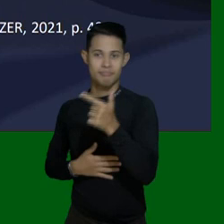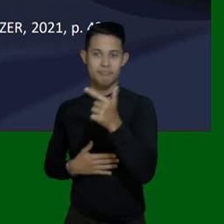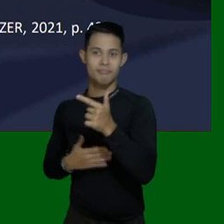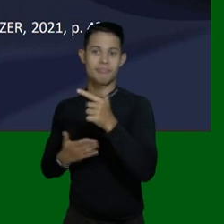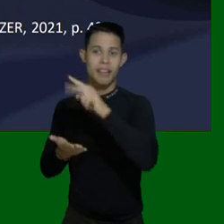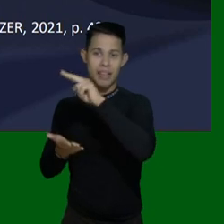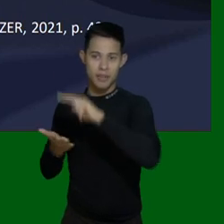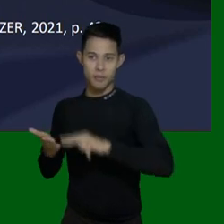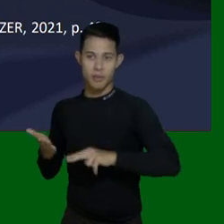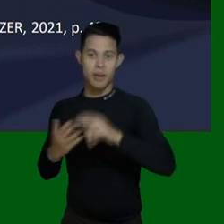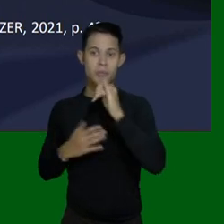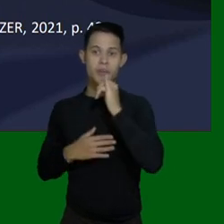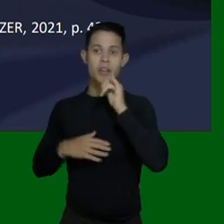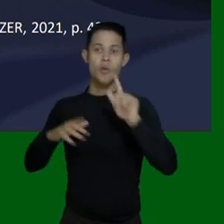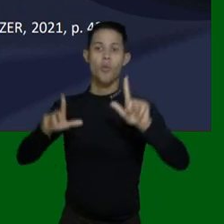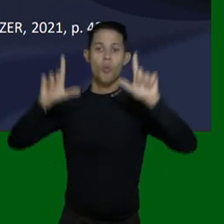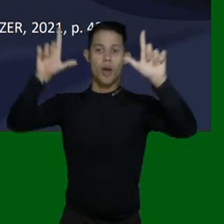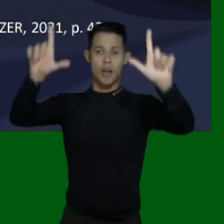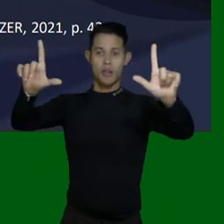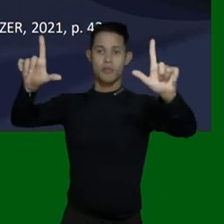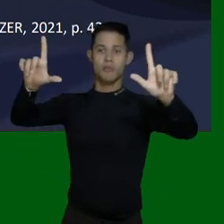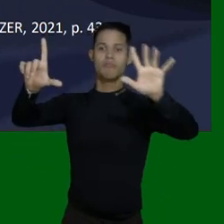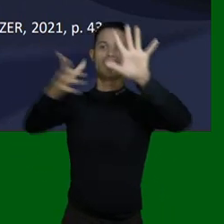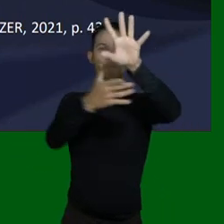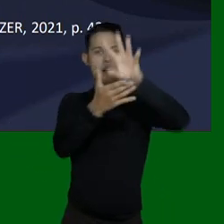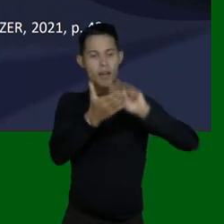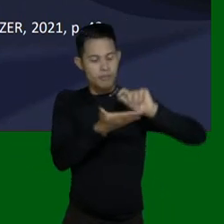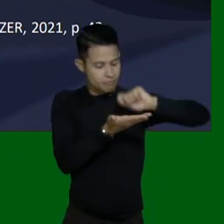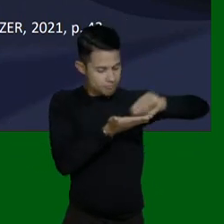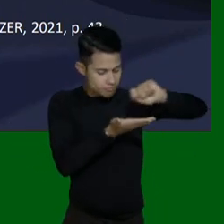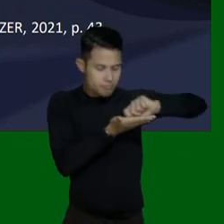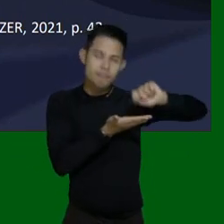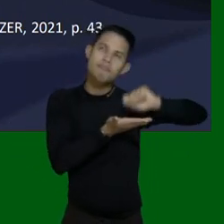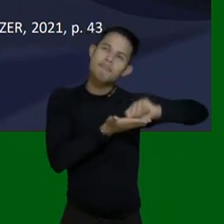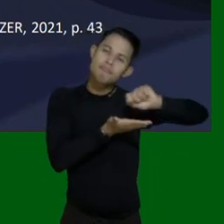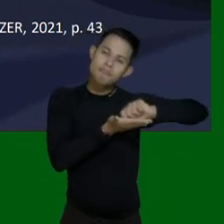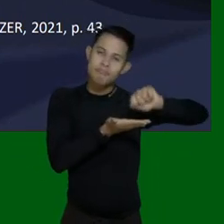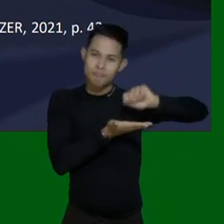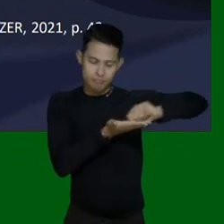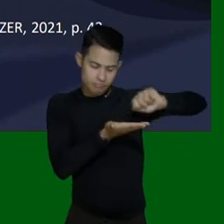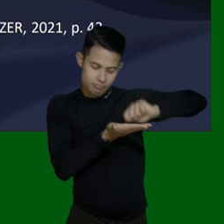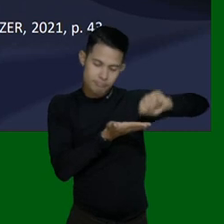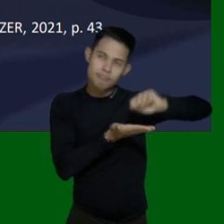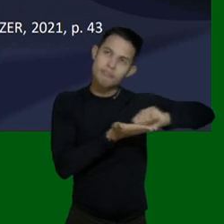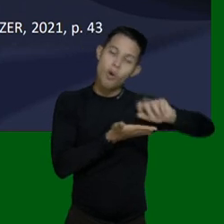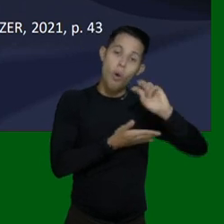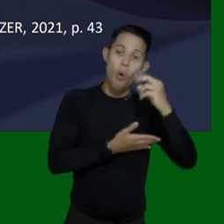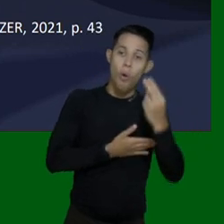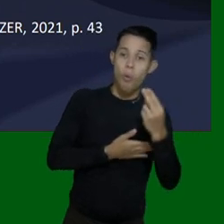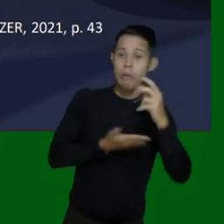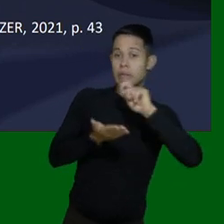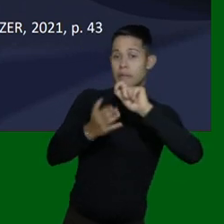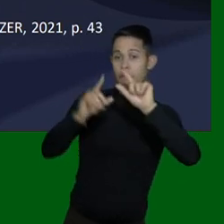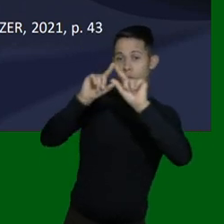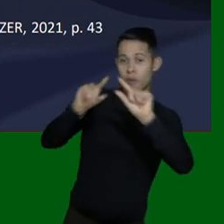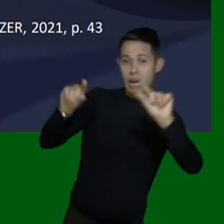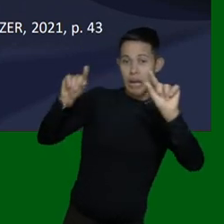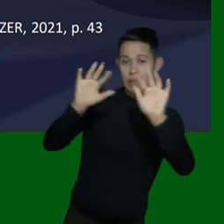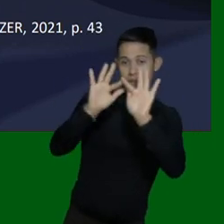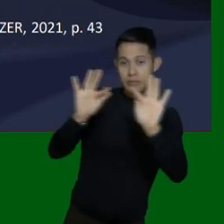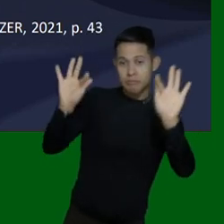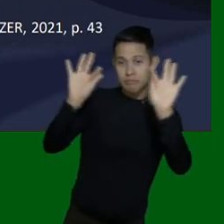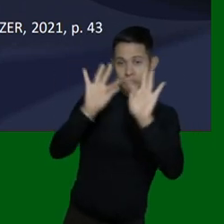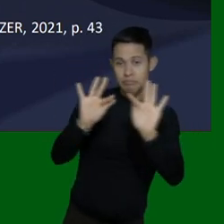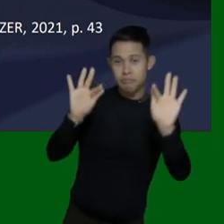copia do quadro a gente copia tarefa a gente escreve frases a gente agora